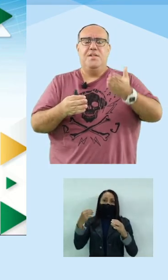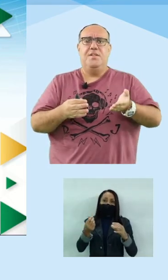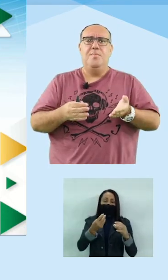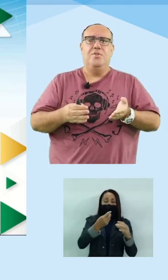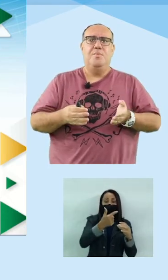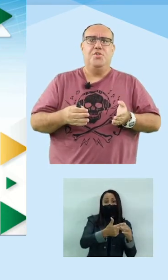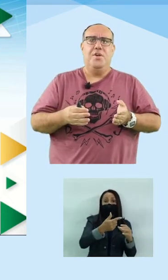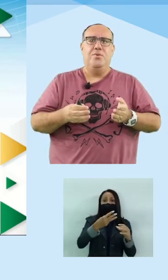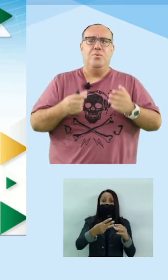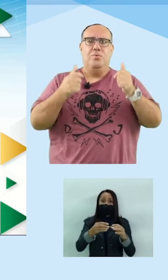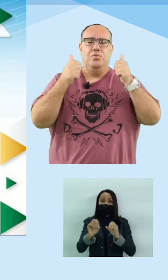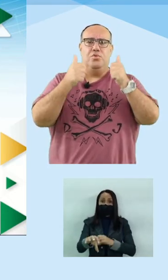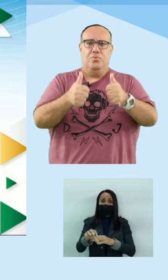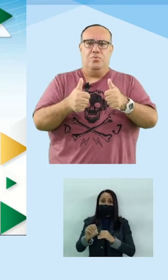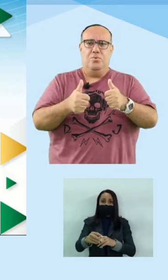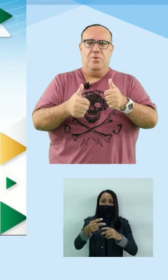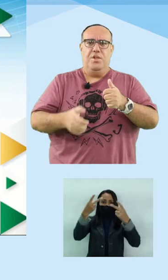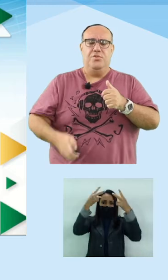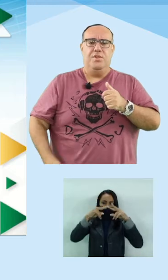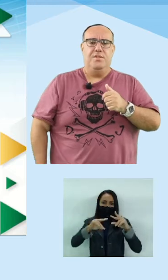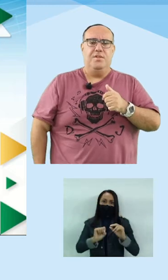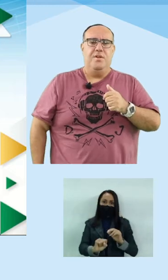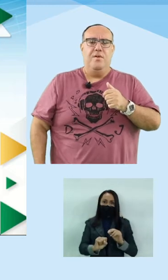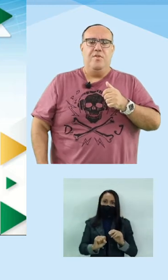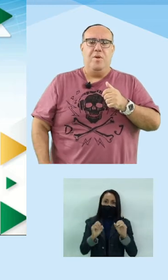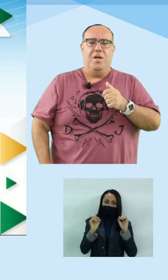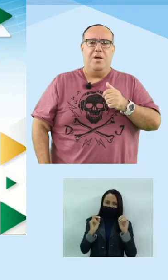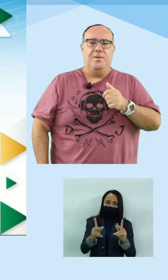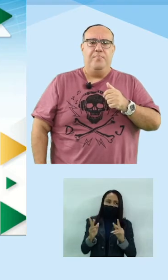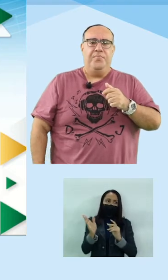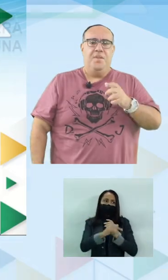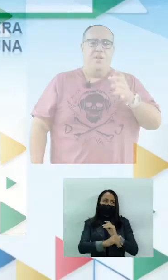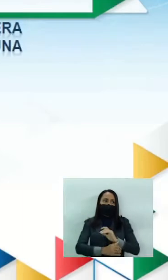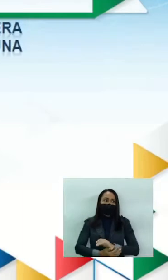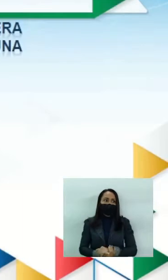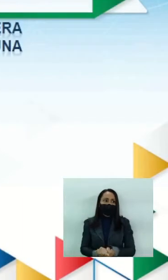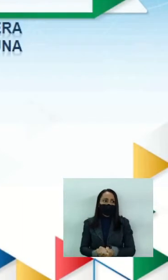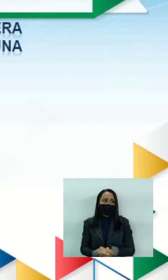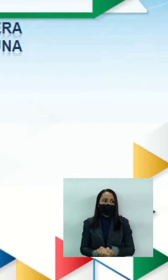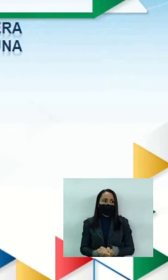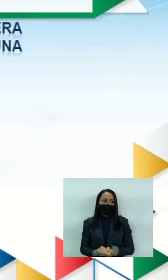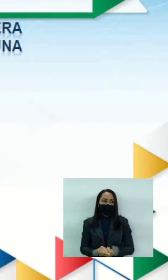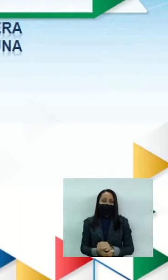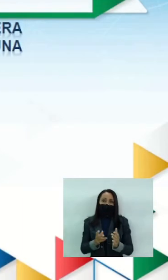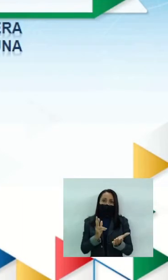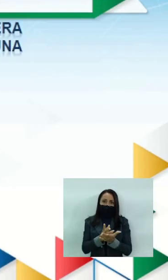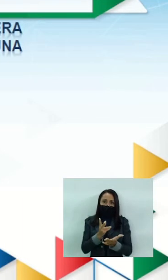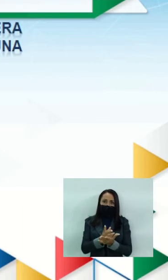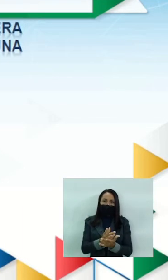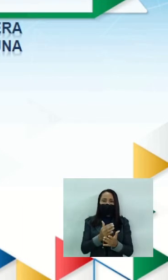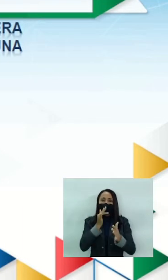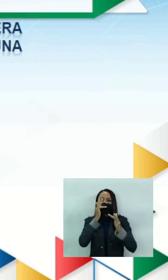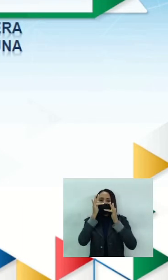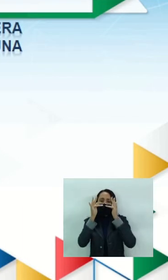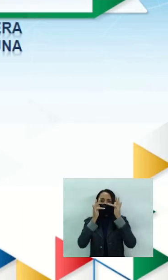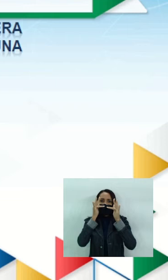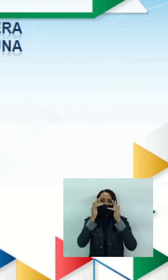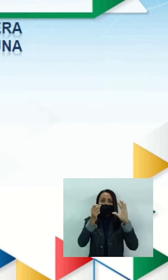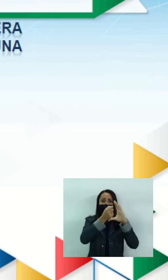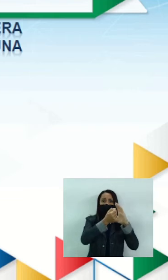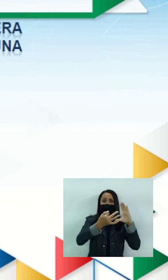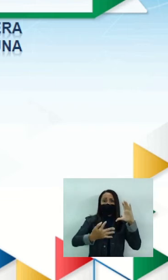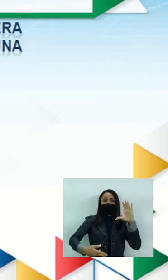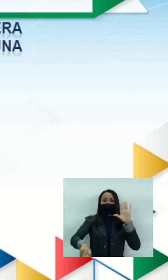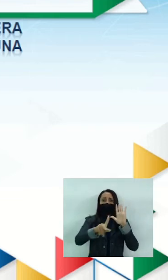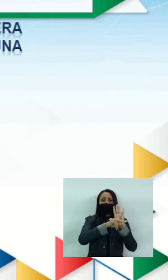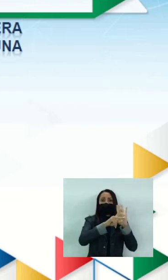de setembro no hemisfério sul. Ok, estudante? Vamos lá. Continuando na primavera, a principal característica da